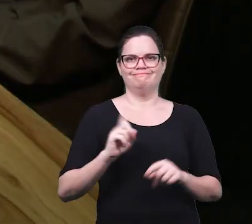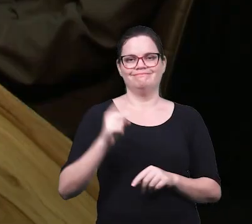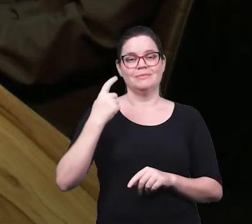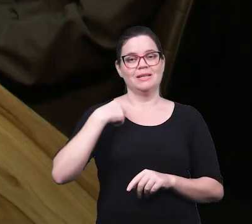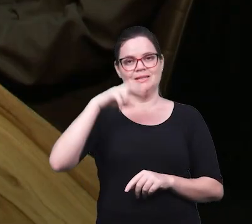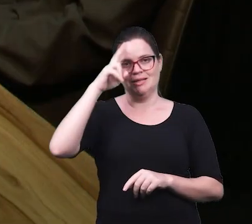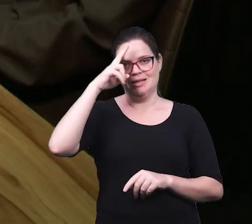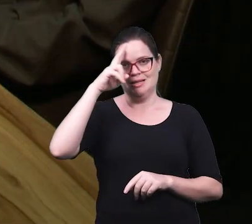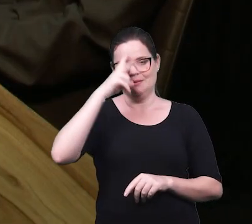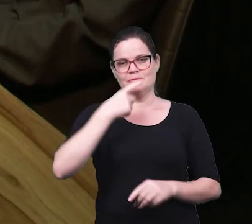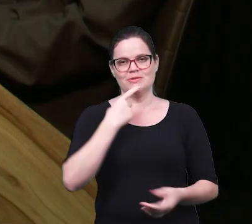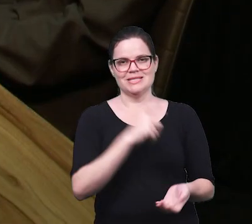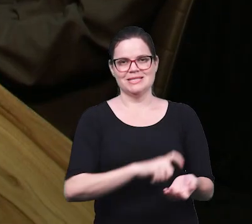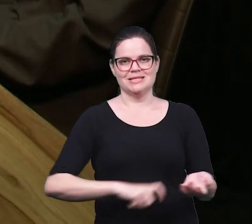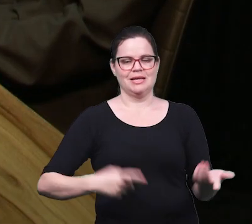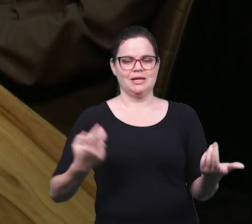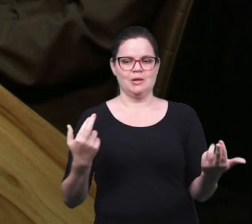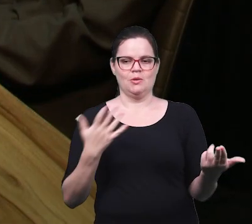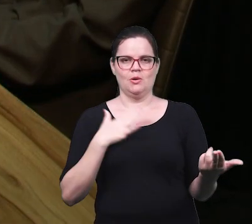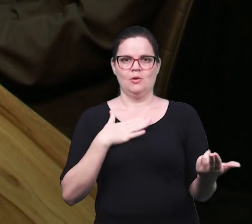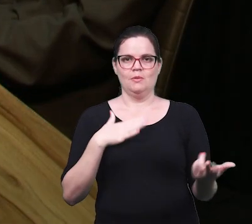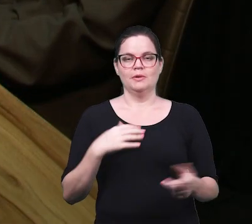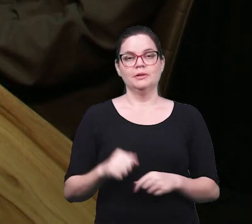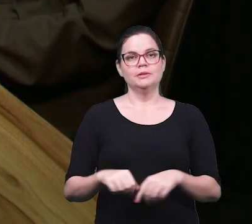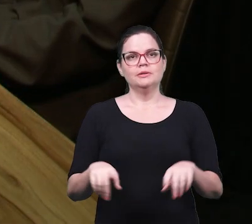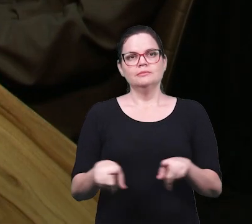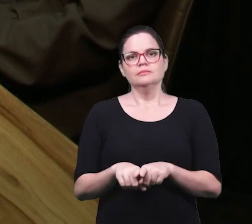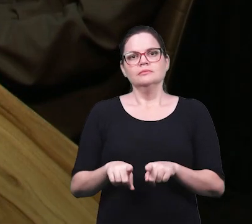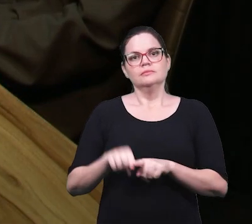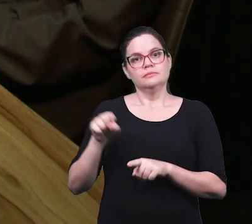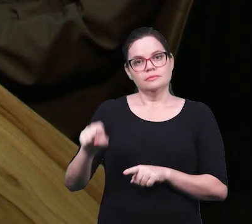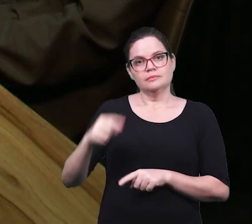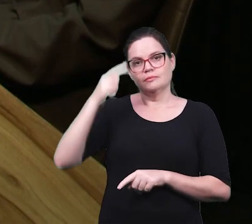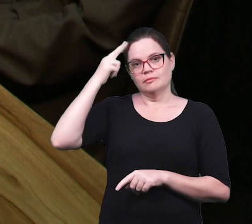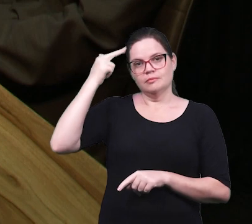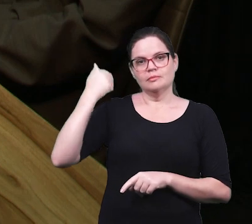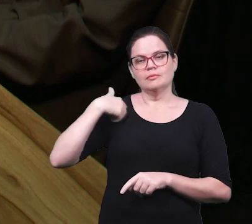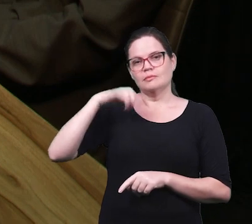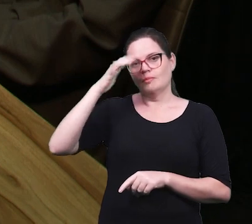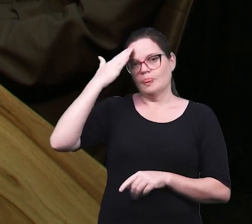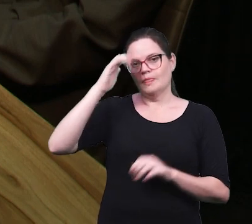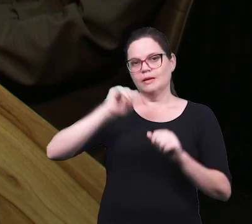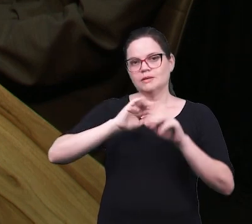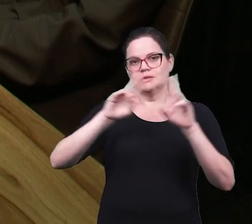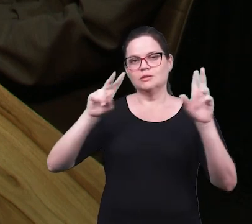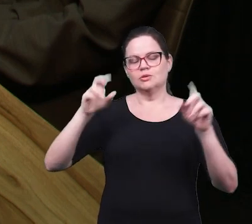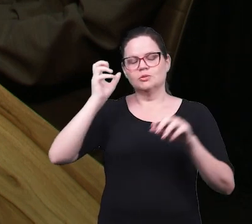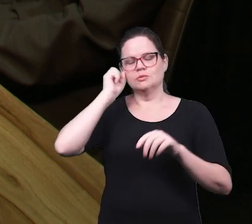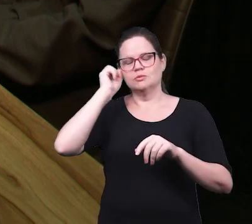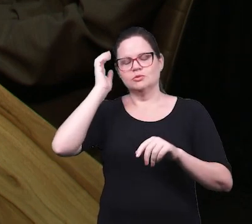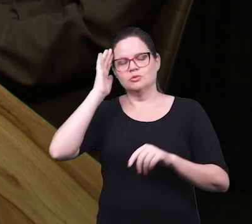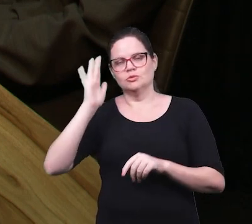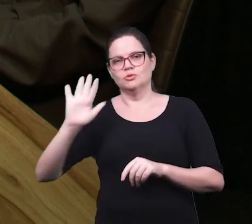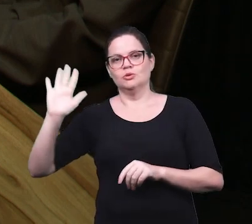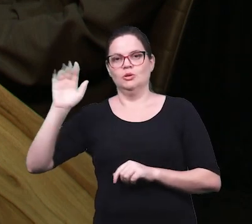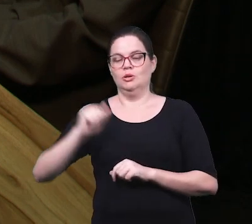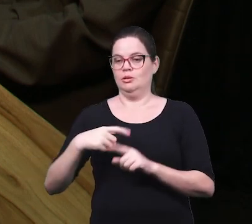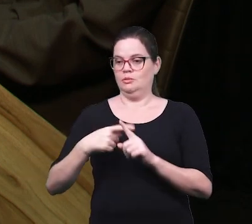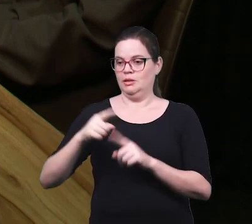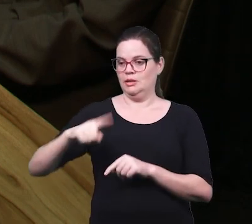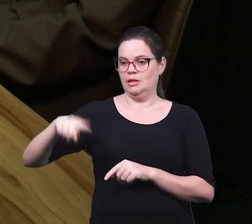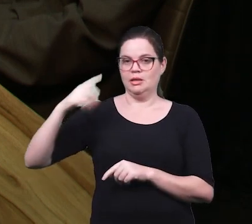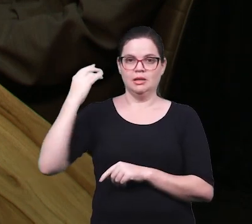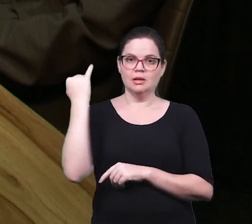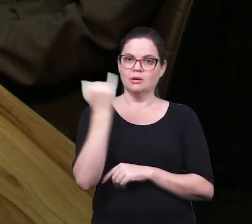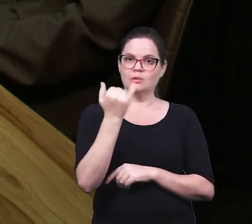Eu entendo até, senhores, que agora José está entendendo o sonho, na verdade. Quando ele entrega aquele sonho